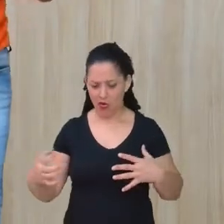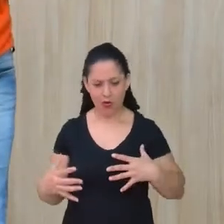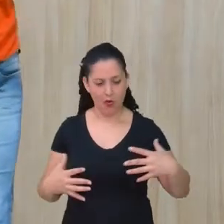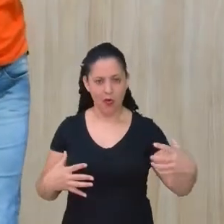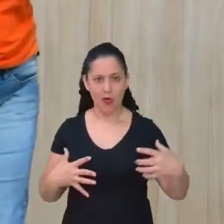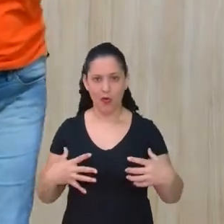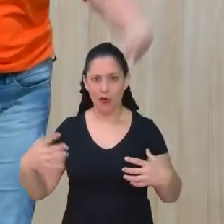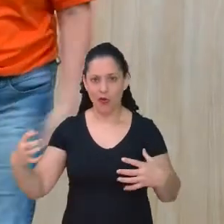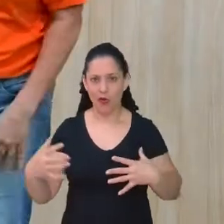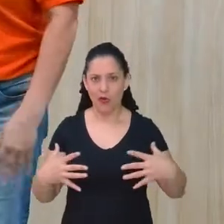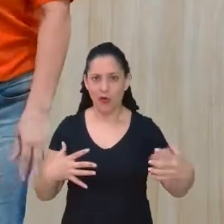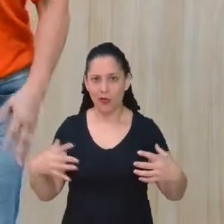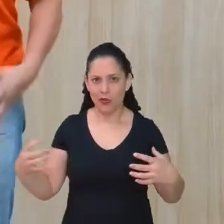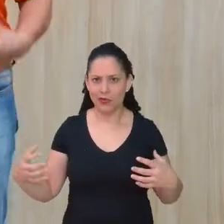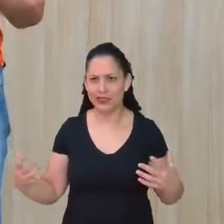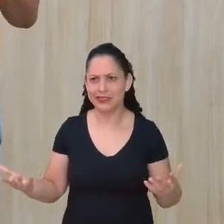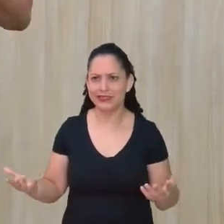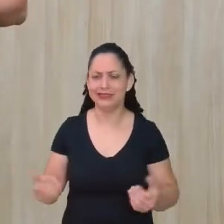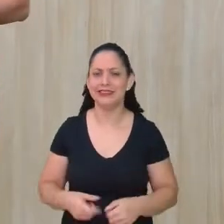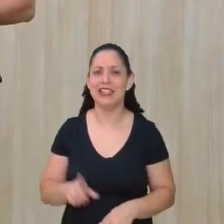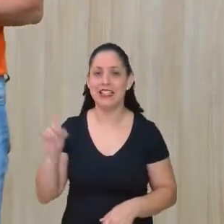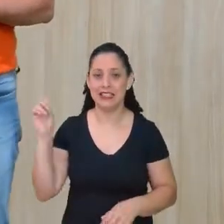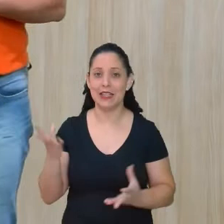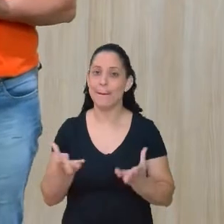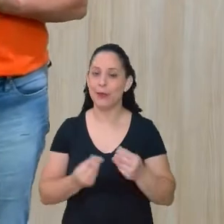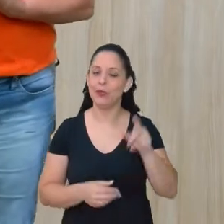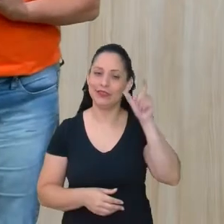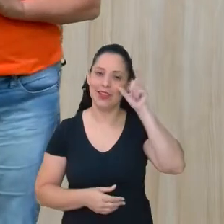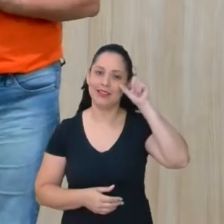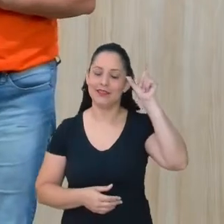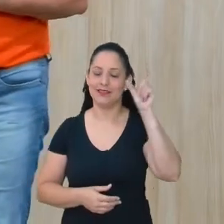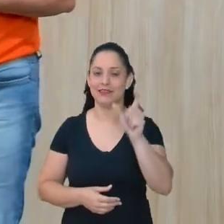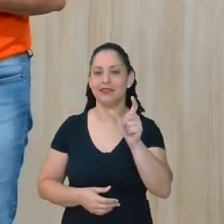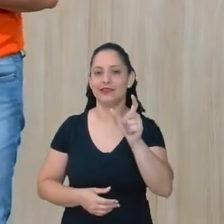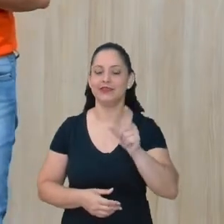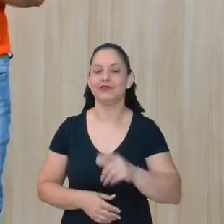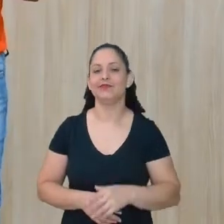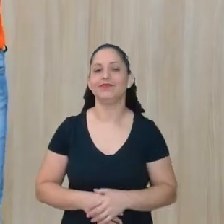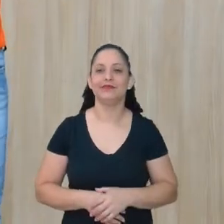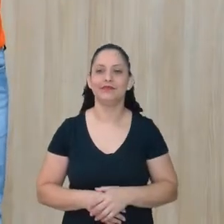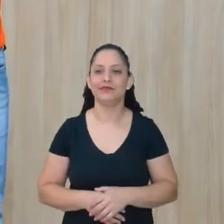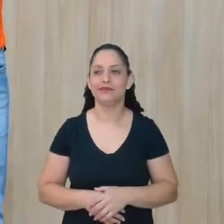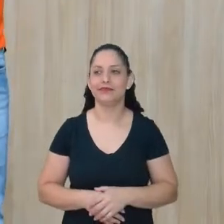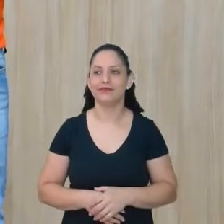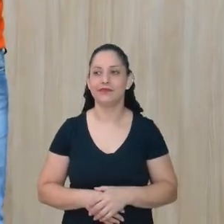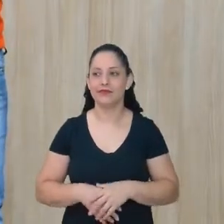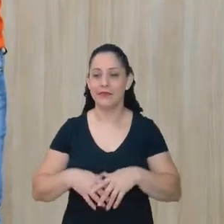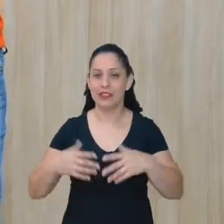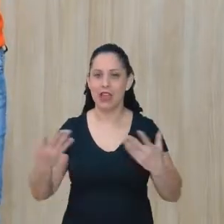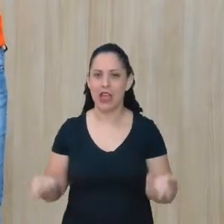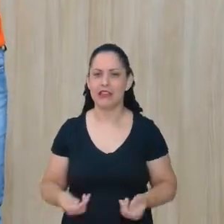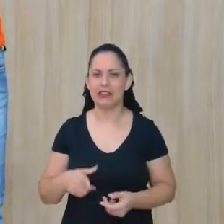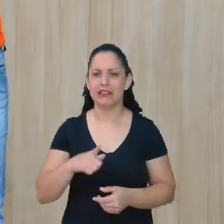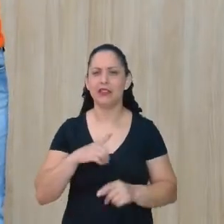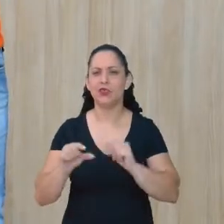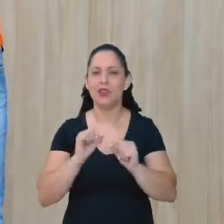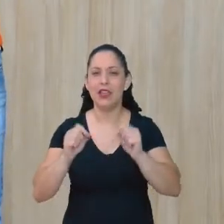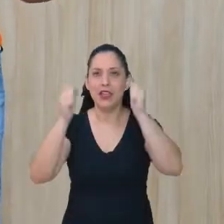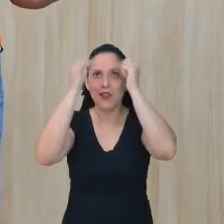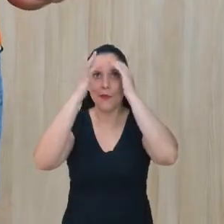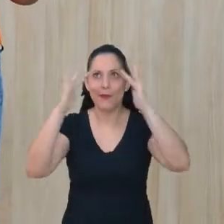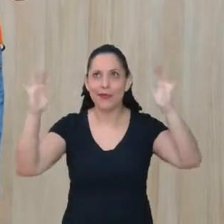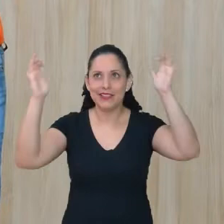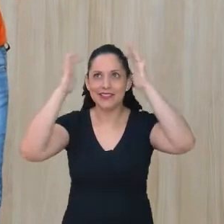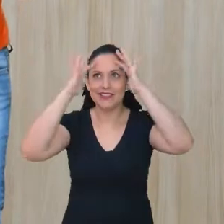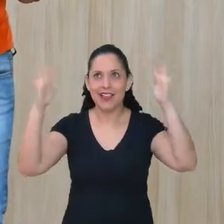esquerdo. Eu achei isso muito interessante. Né? E aí a gente dá margem para a gente pensar muitas